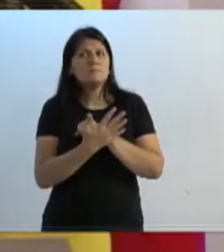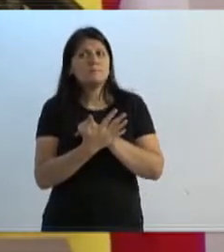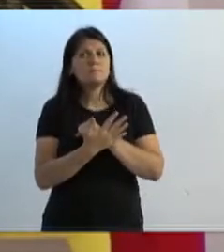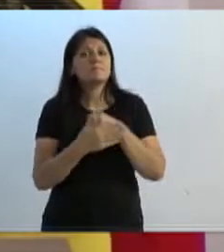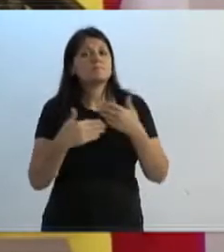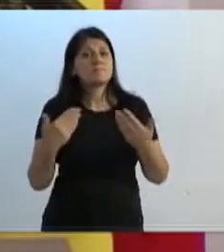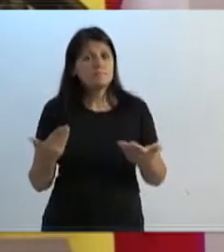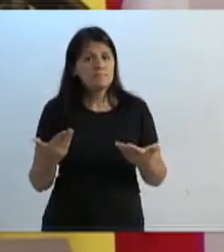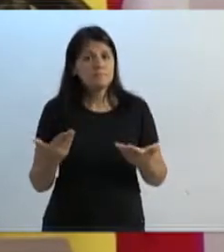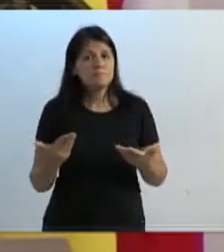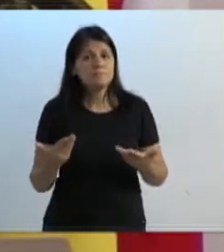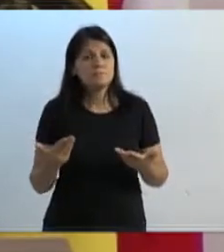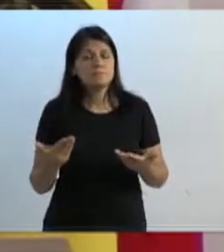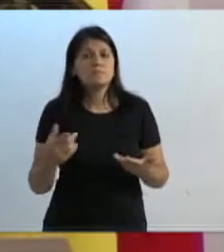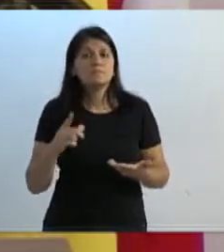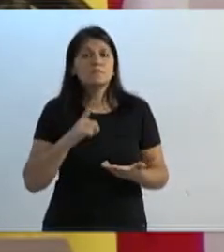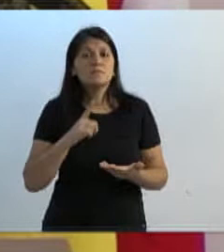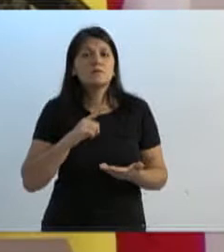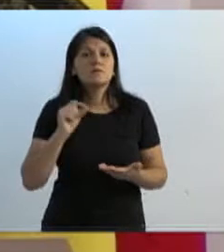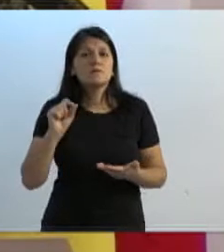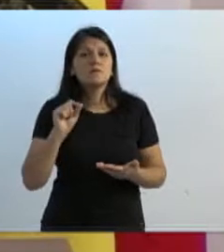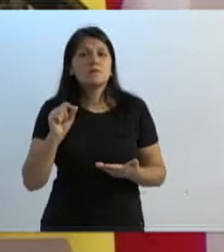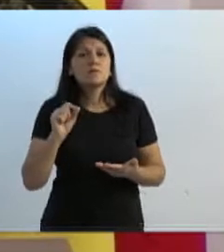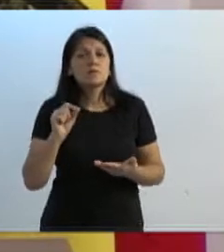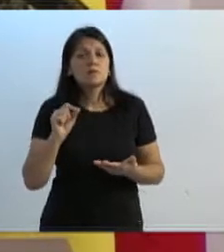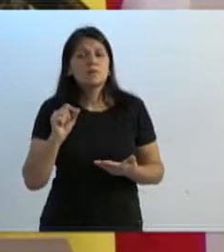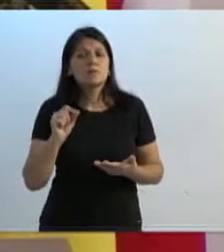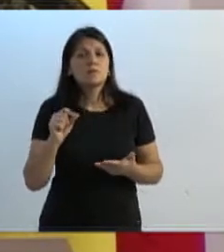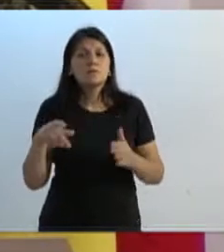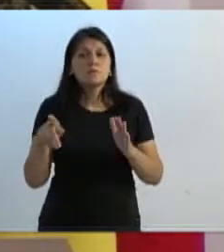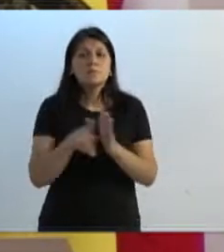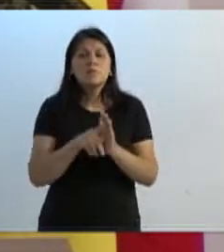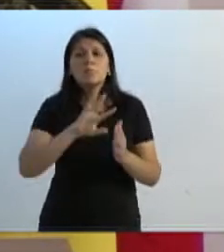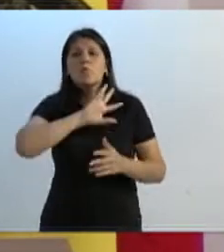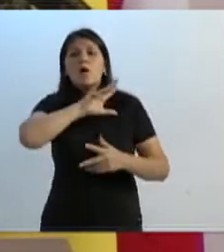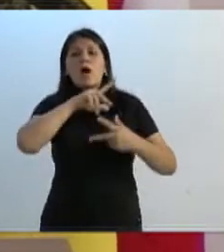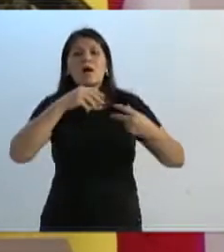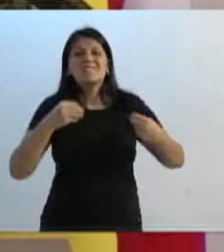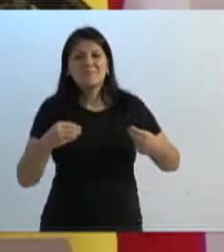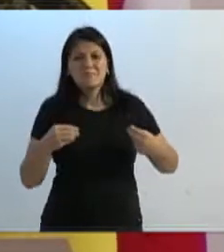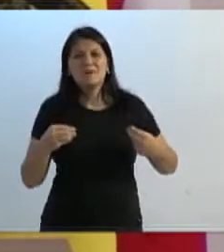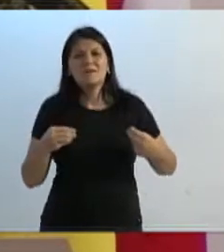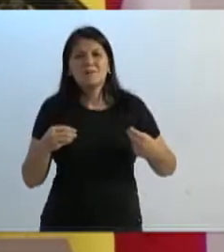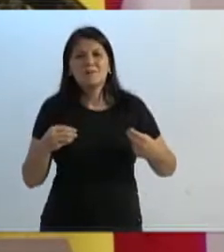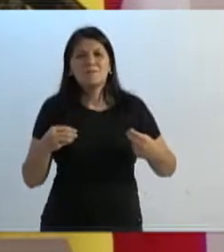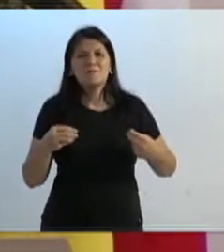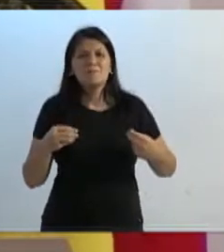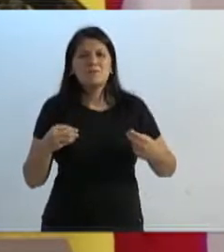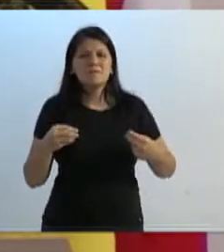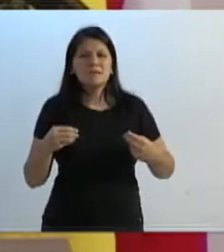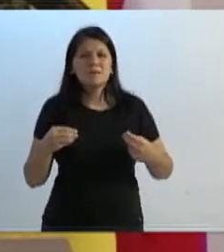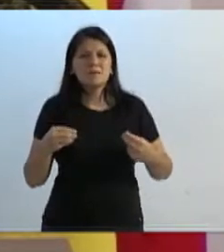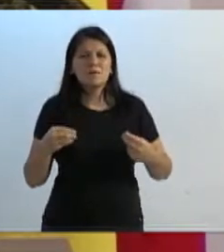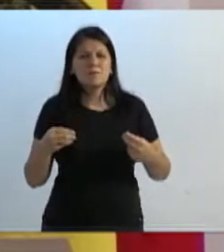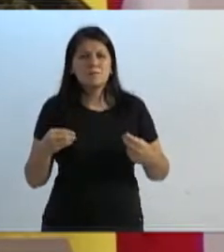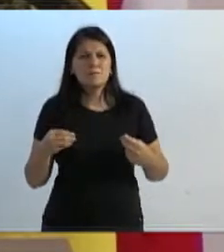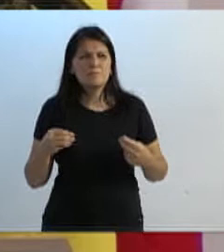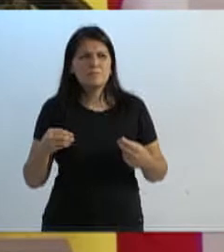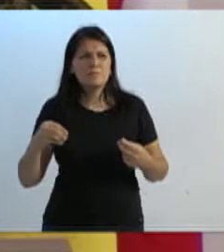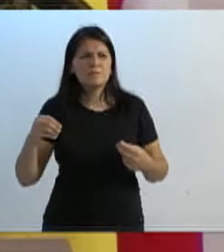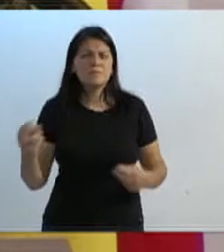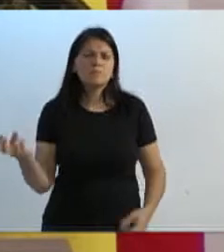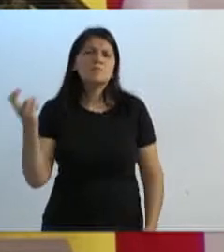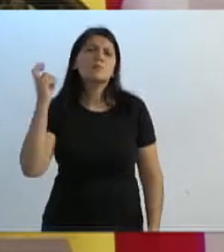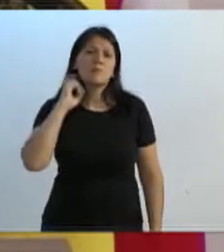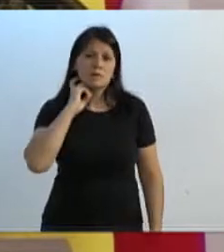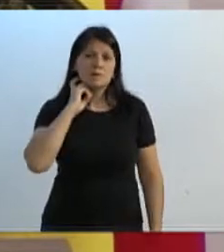provavelmente teve o seu início em cima de uma zoonose, em cima de uma questão que envolve a questão dos morcegos. E temos, sim, que ter um cuidado